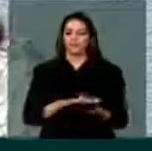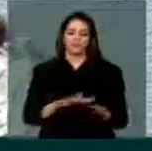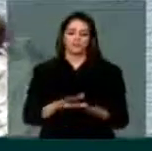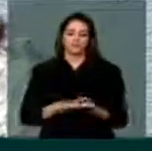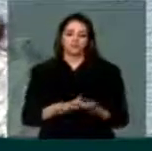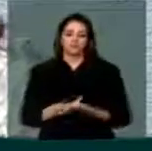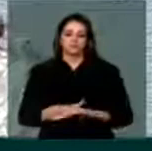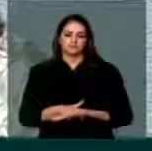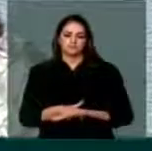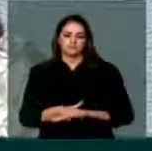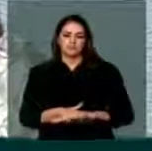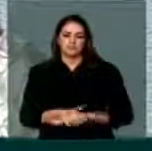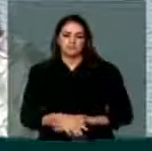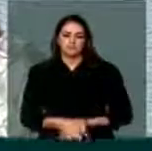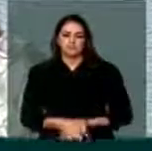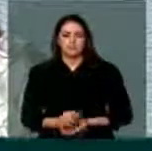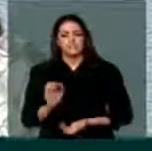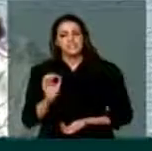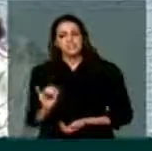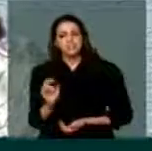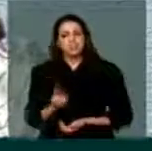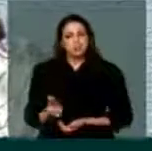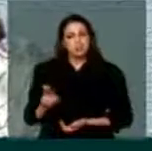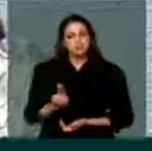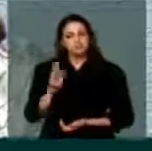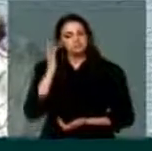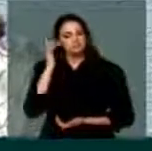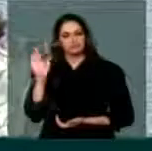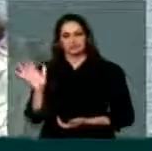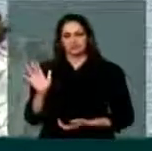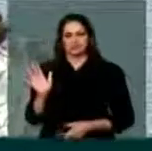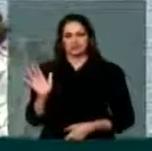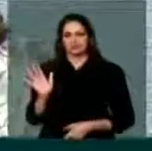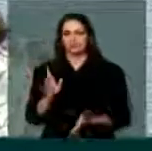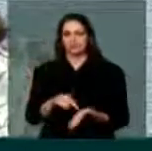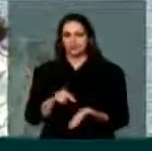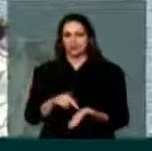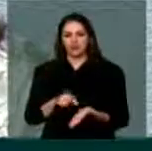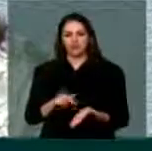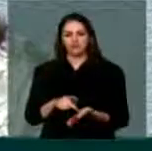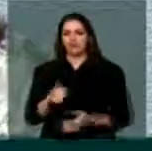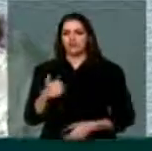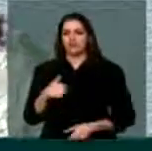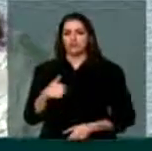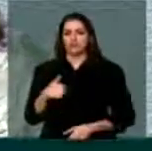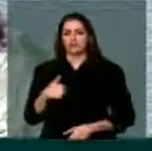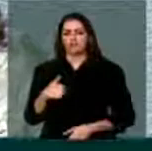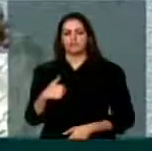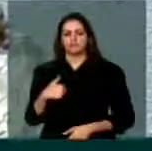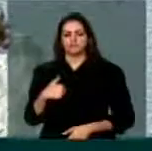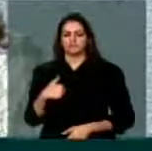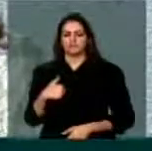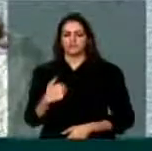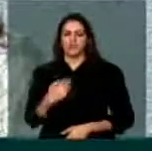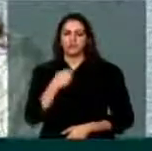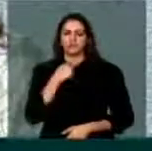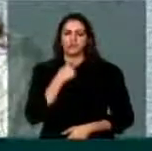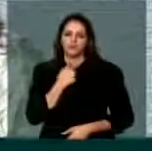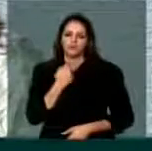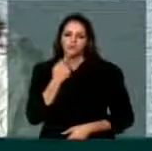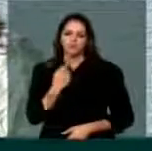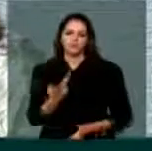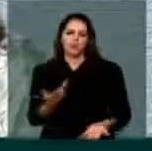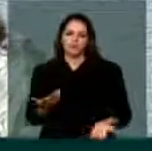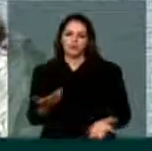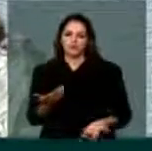tinha utilizado ou se ele tinha utilizado. Então, a respeito disso, eu realmente não tenho, não posso lhe dizer